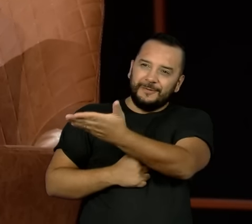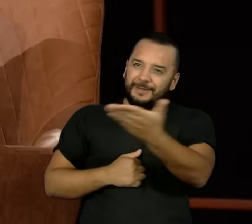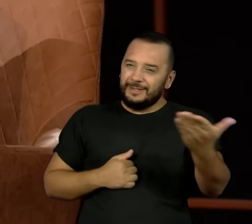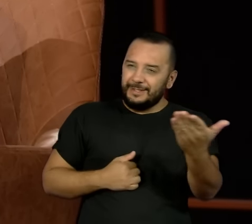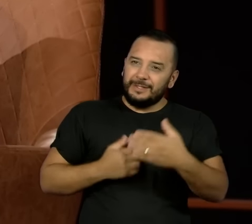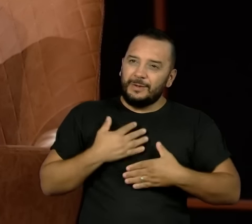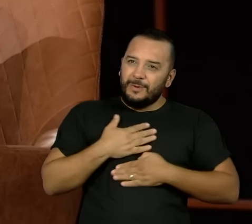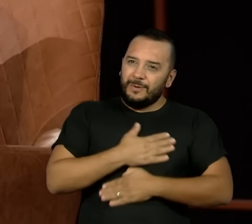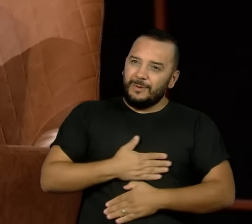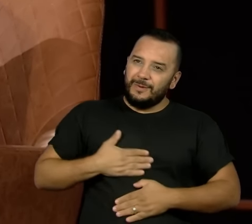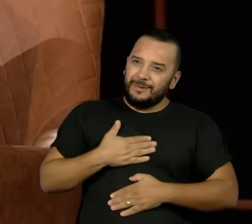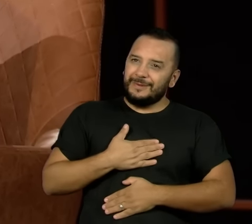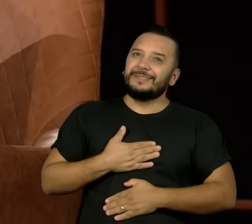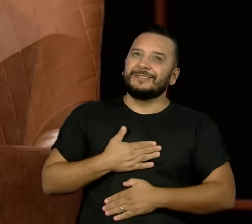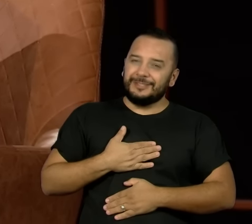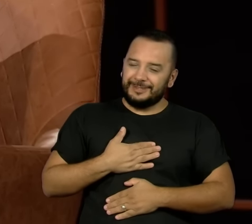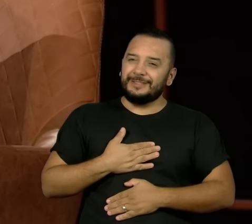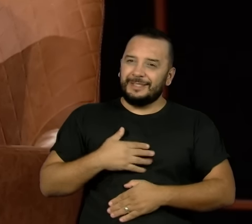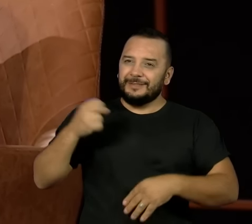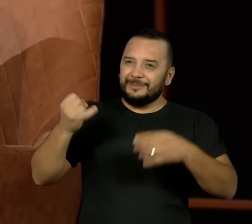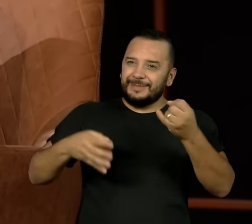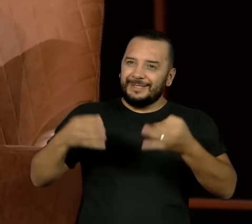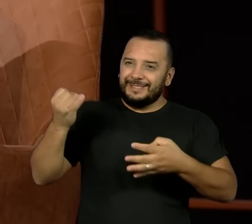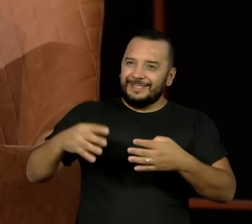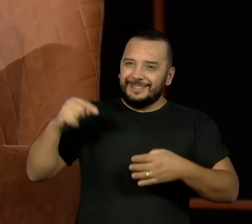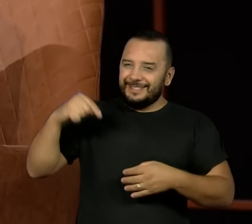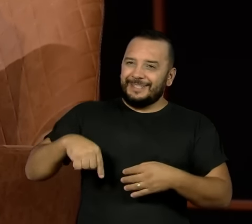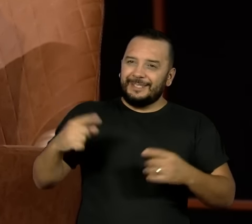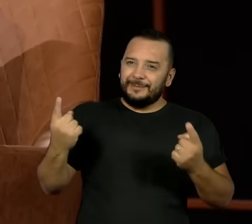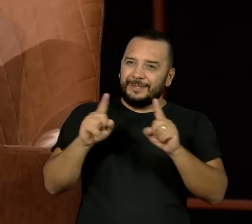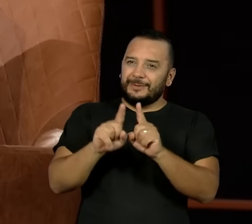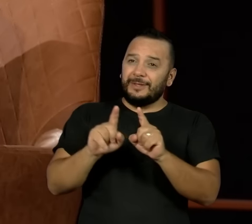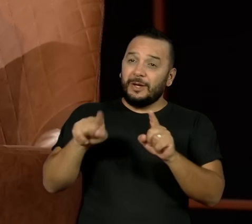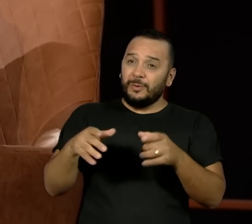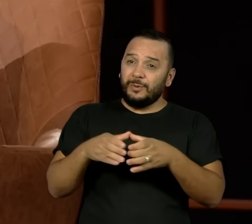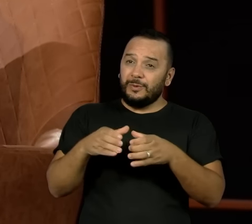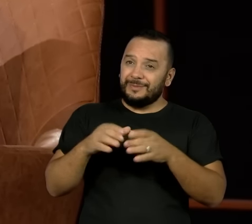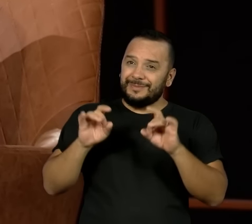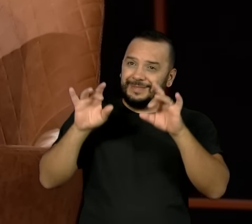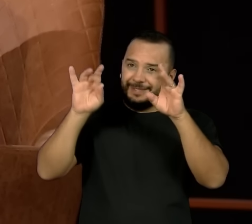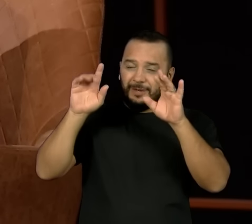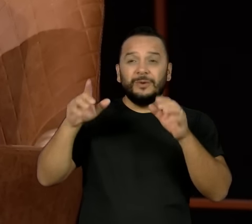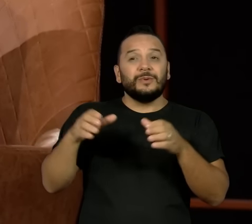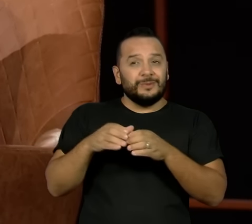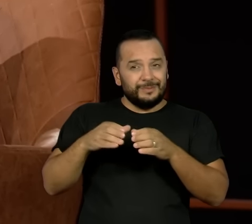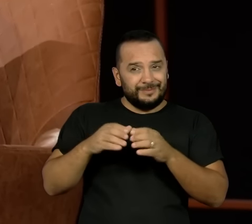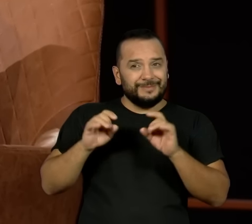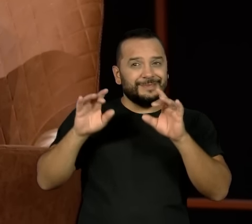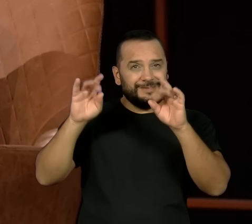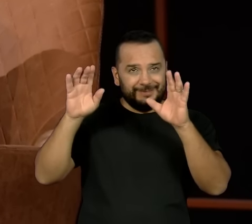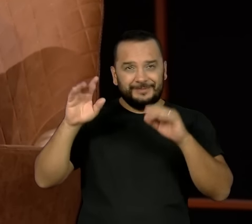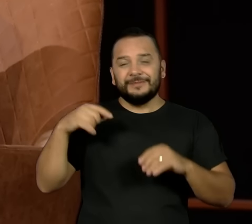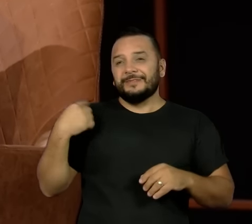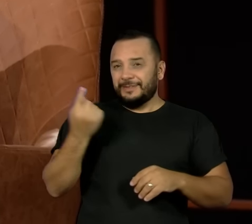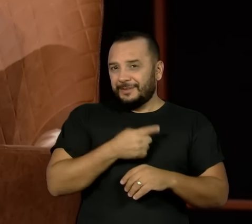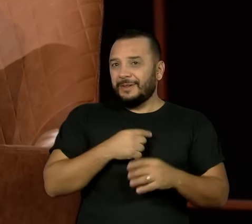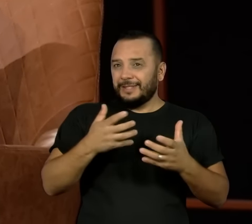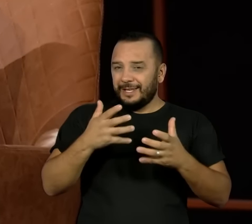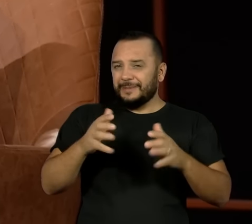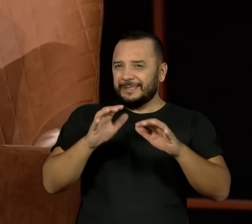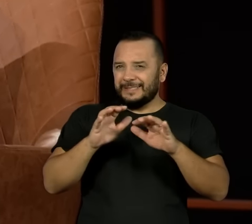honra estar falando com o teu público, que você sabe que é um público especial. É um público bastante especial. E a gente tem que atingir essas